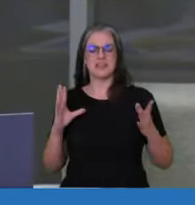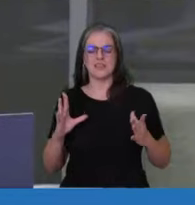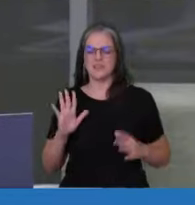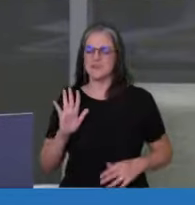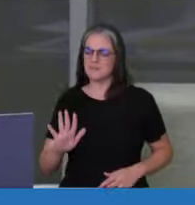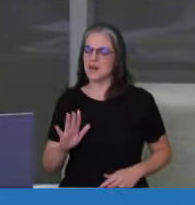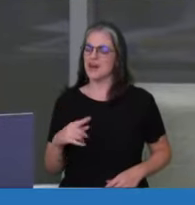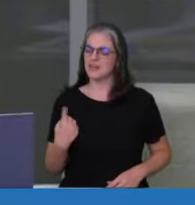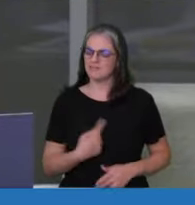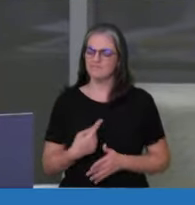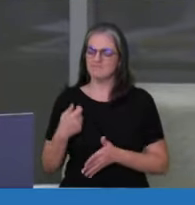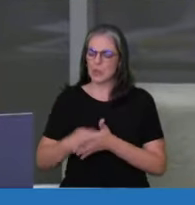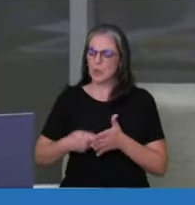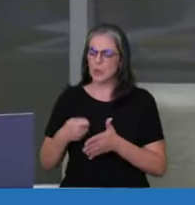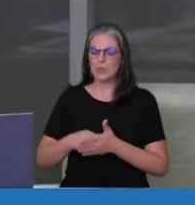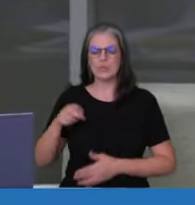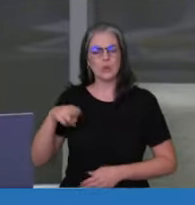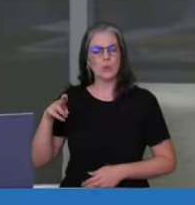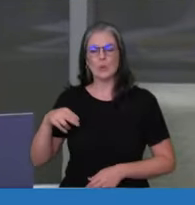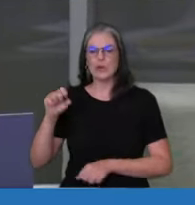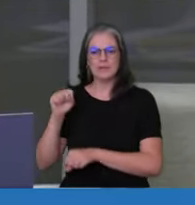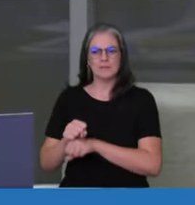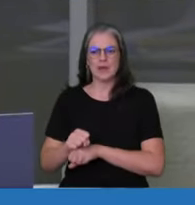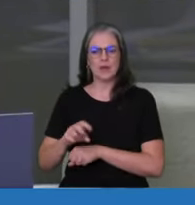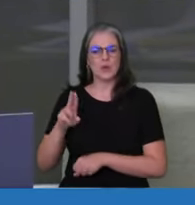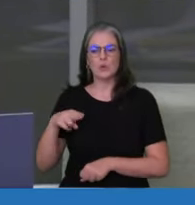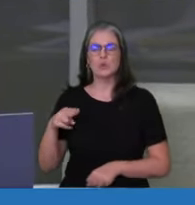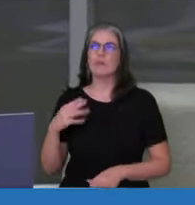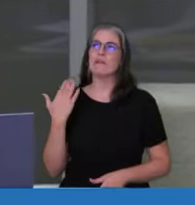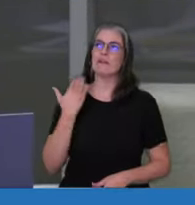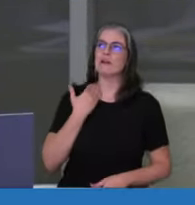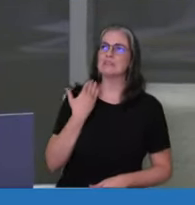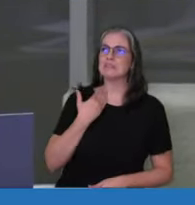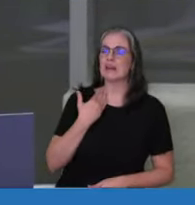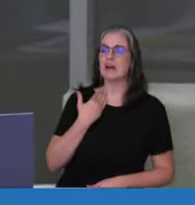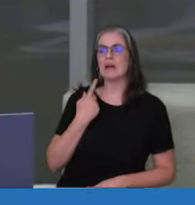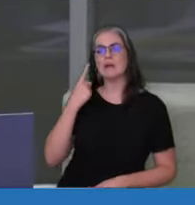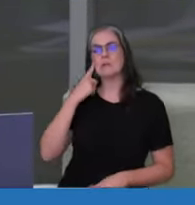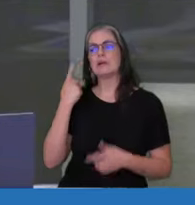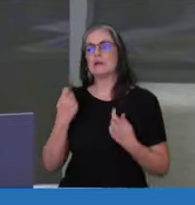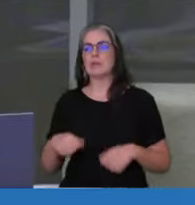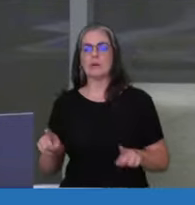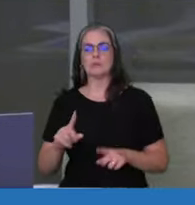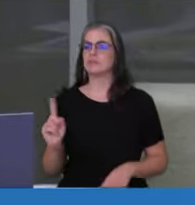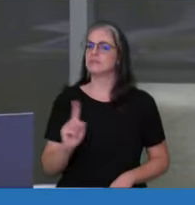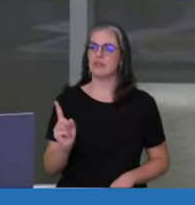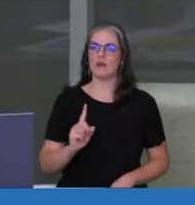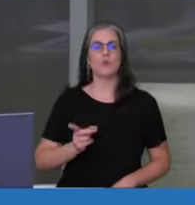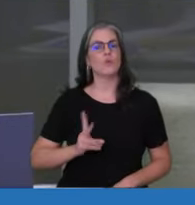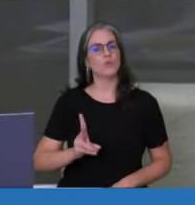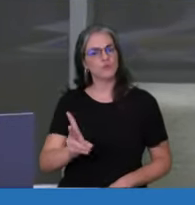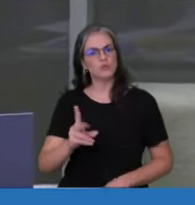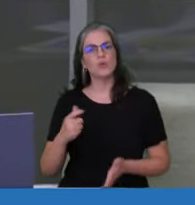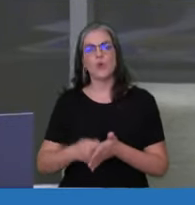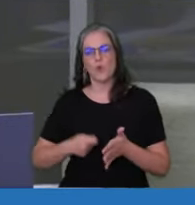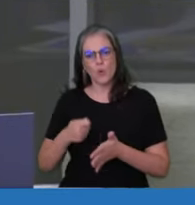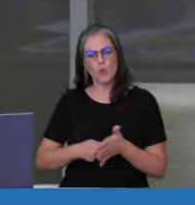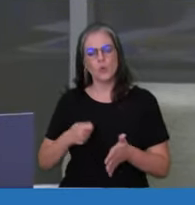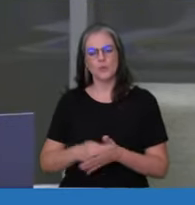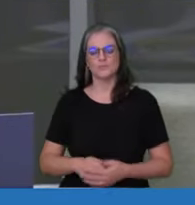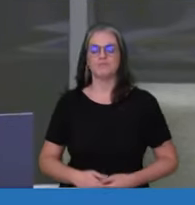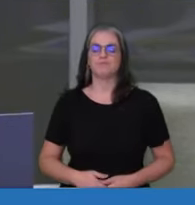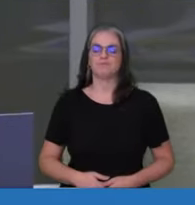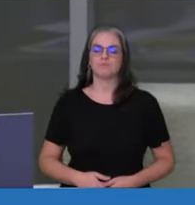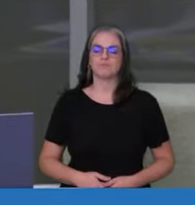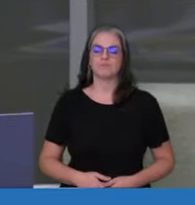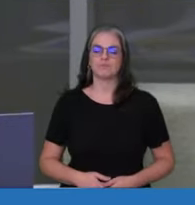porque em nenhum momento se cansou de falar desse tema, em nenhum momento se considerou desnecessário exigir justiça. E um segundo aspecto,